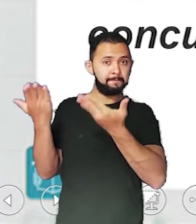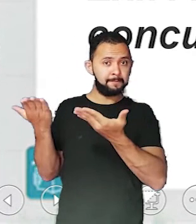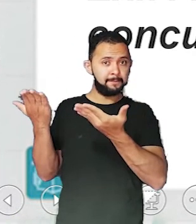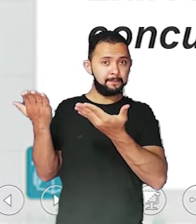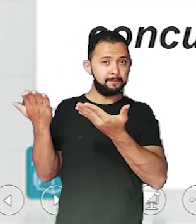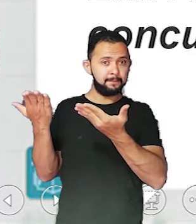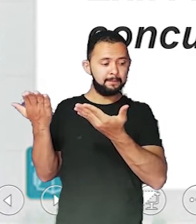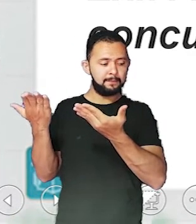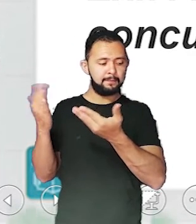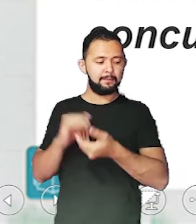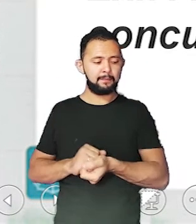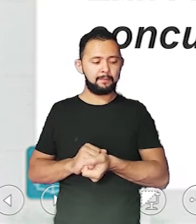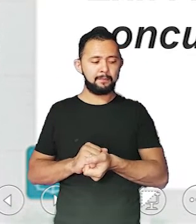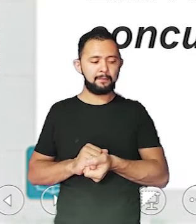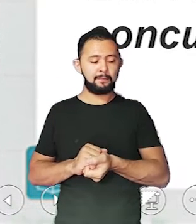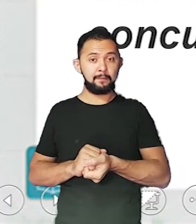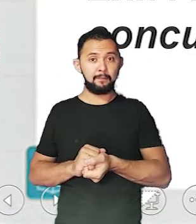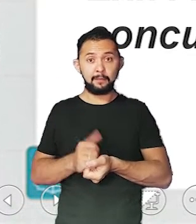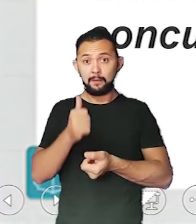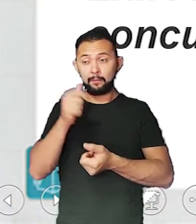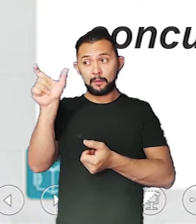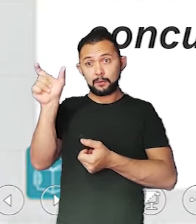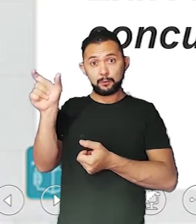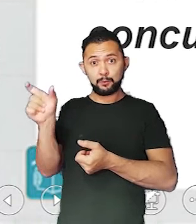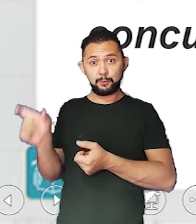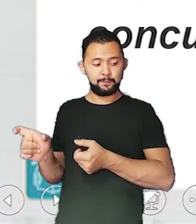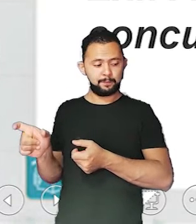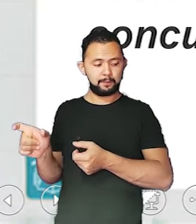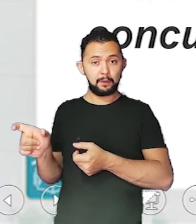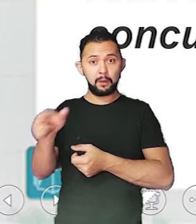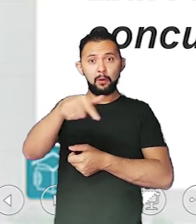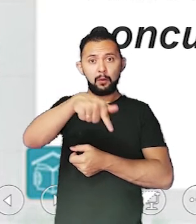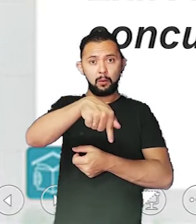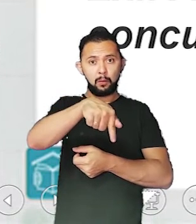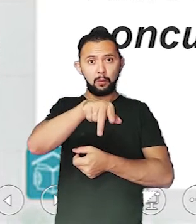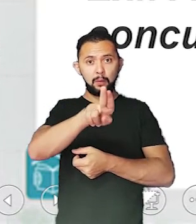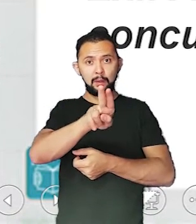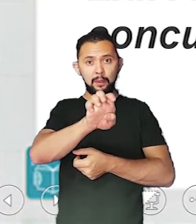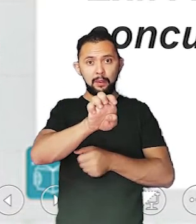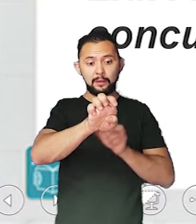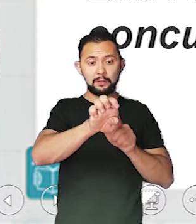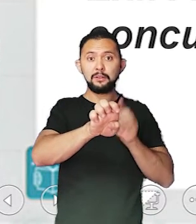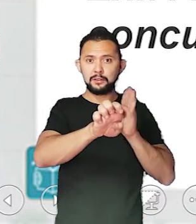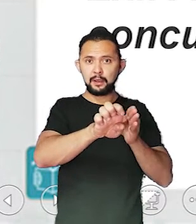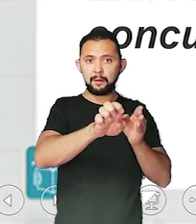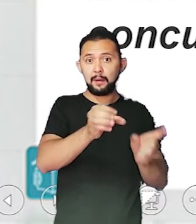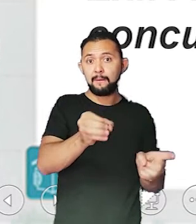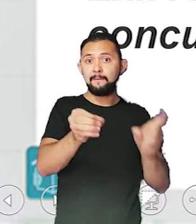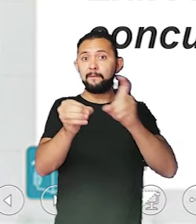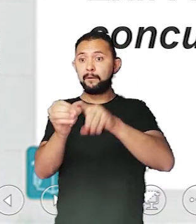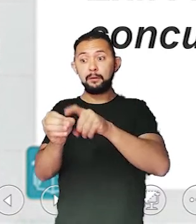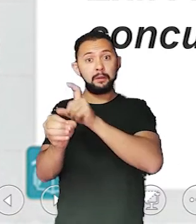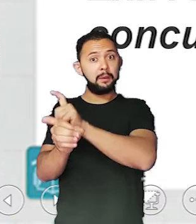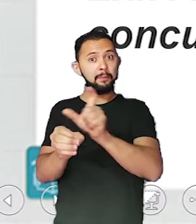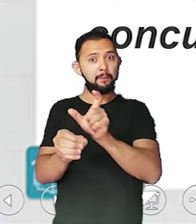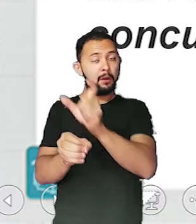ok? Então, nós temos aqui as gaúchas, e esse que já retoma gaúchas, certo? As gaúchas que são bonitas,